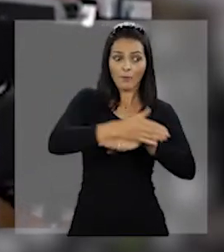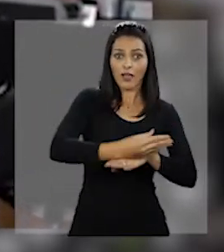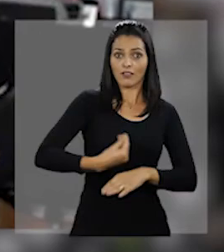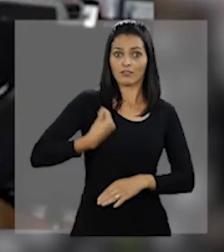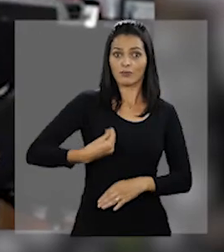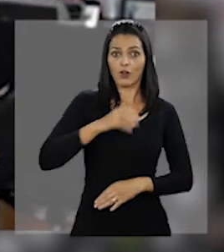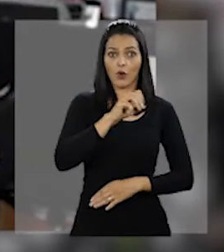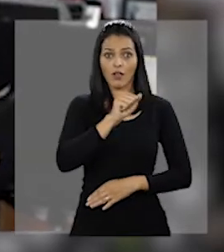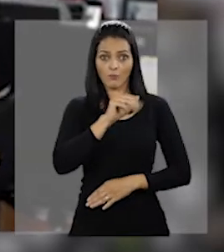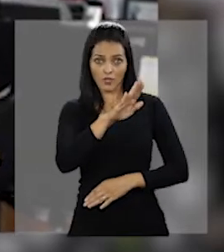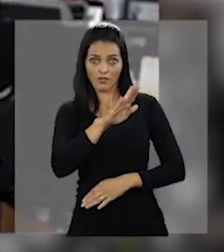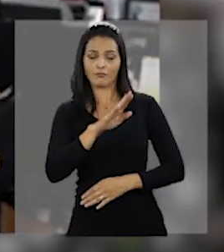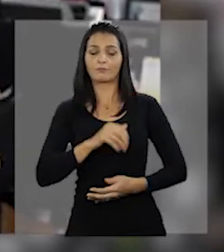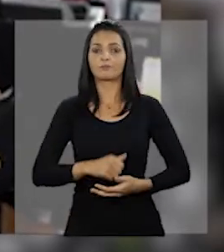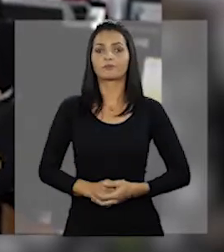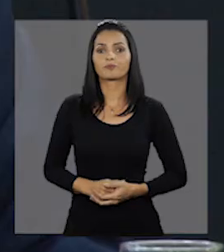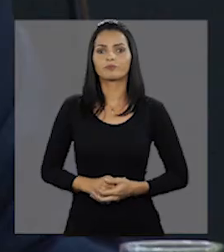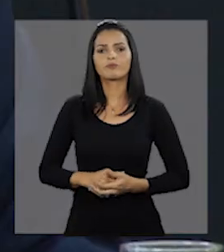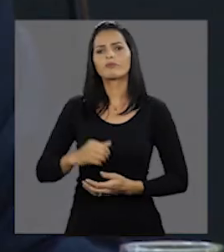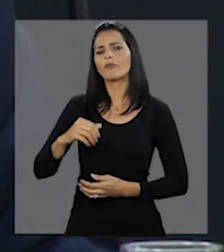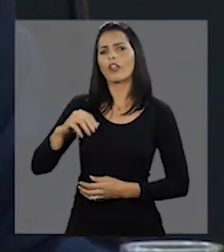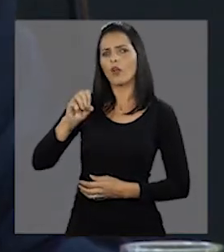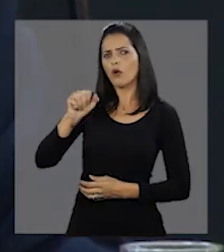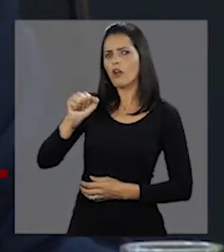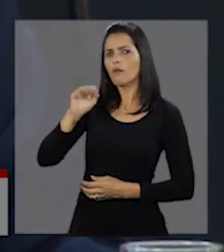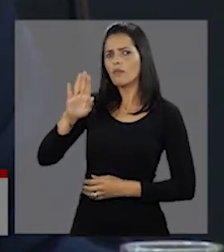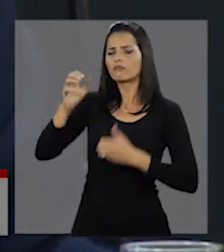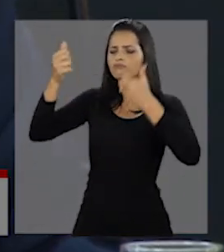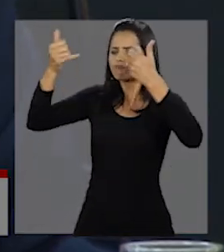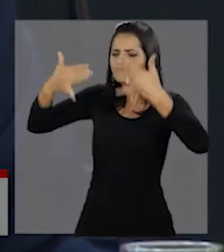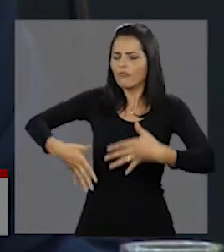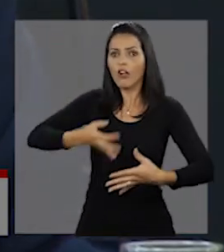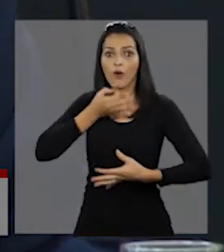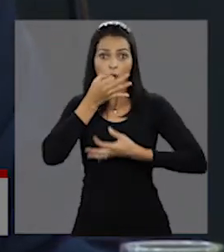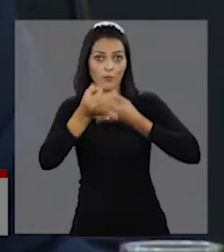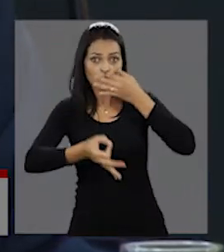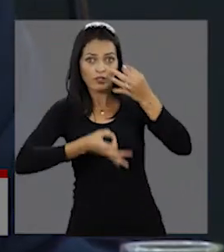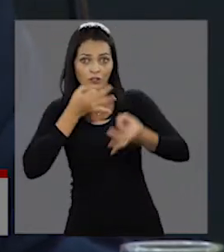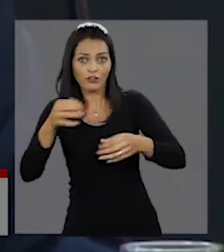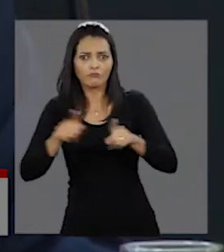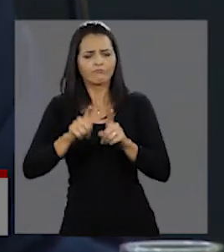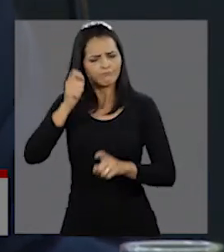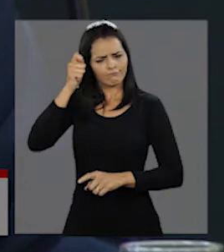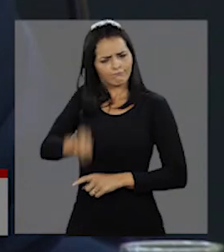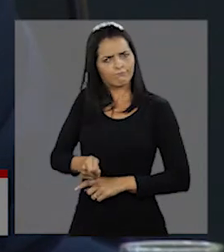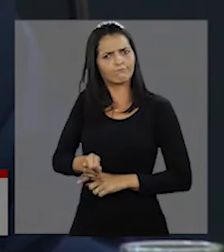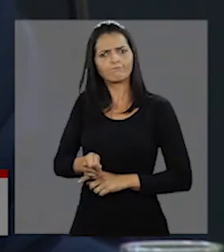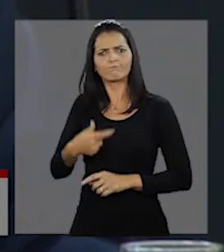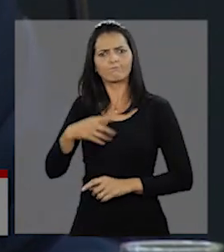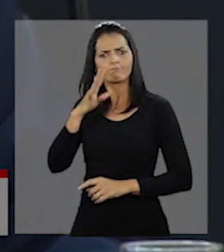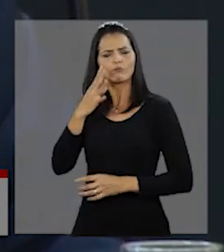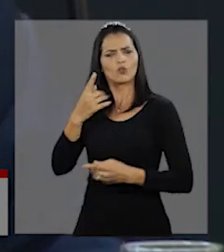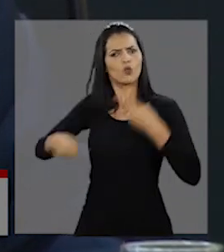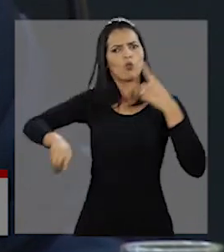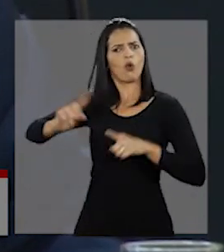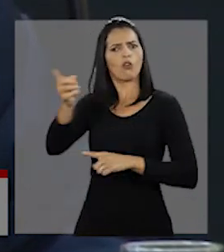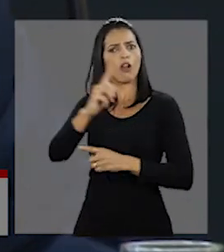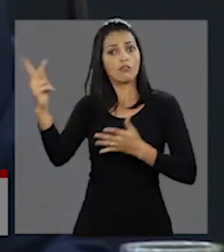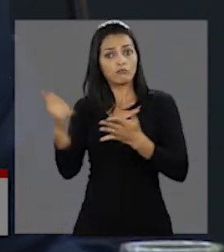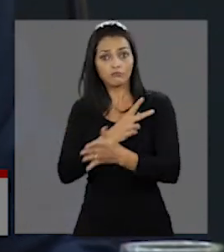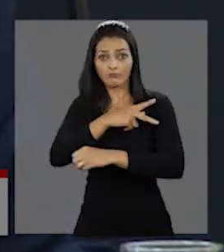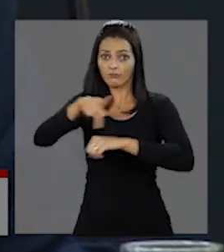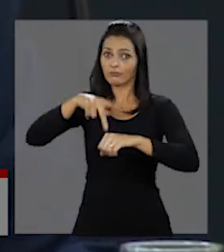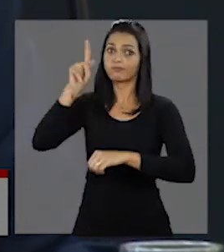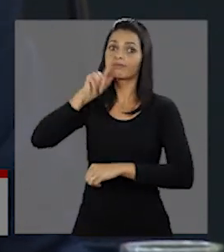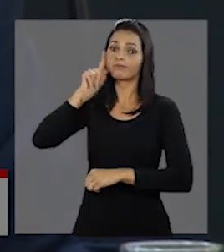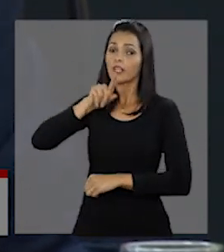atuação da entidade nessa questão. Onde a Ordem dos Advogados do Brasil expressou a sua posição, o seu veemente protesto com isso que